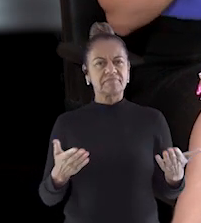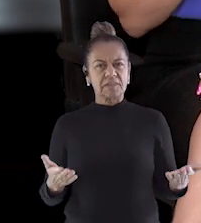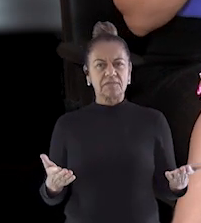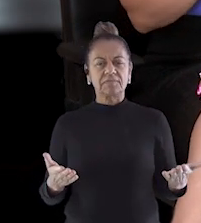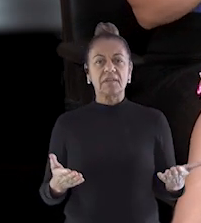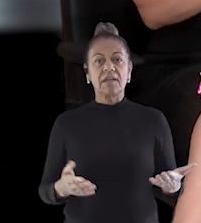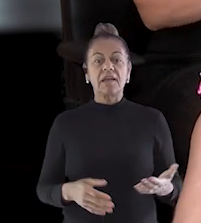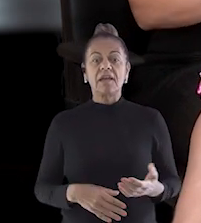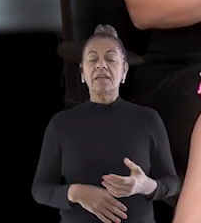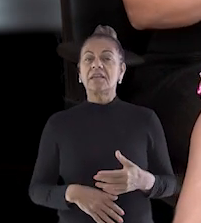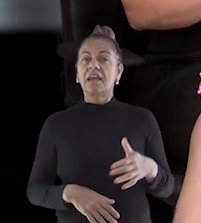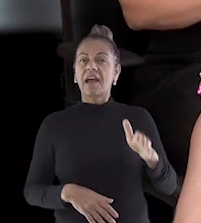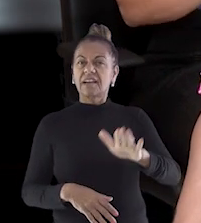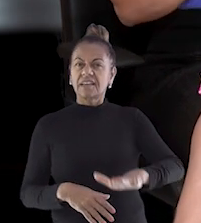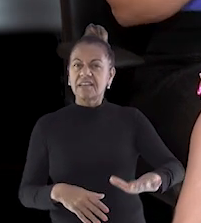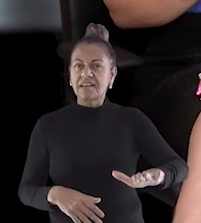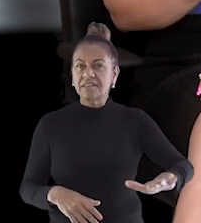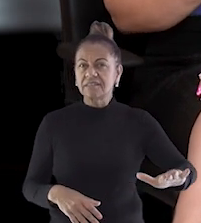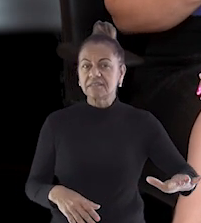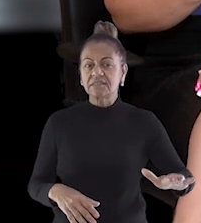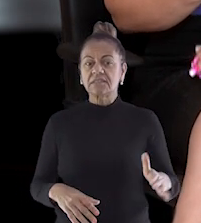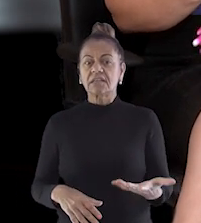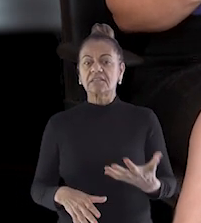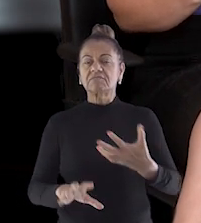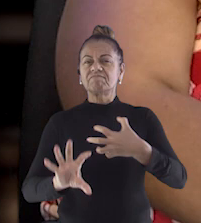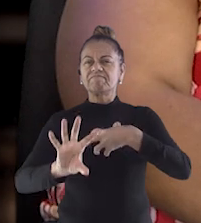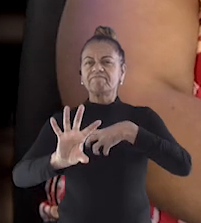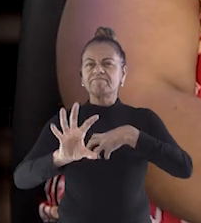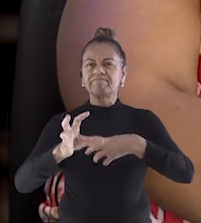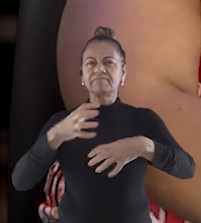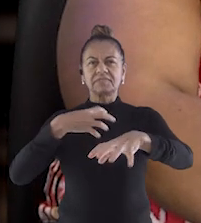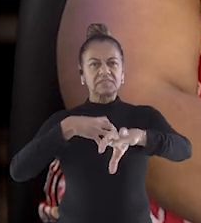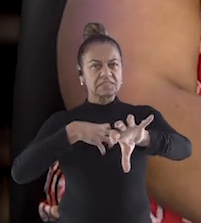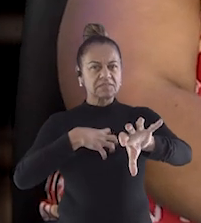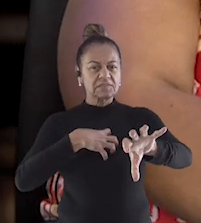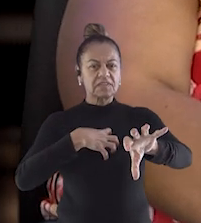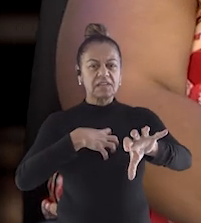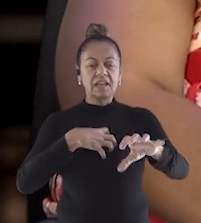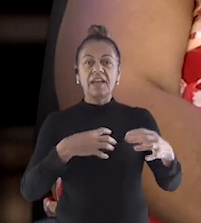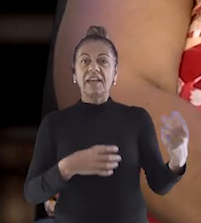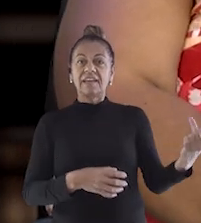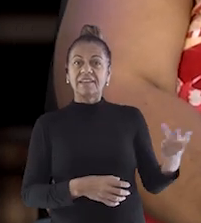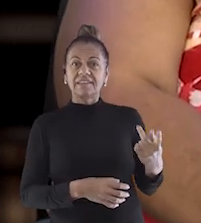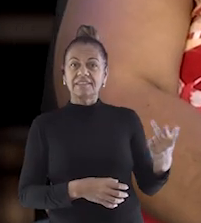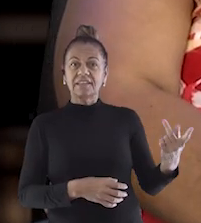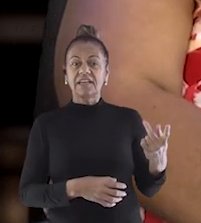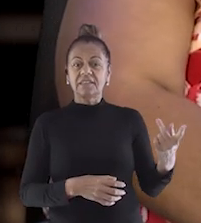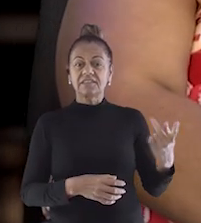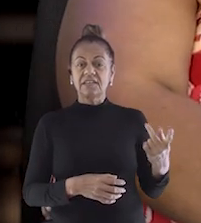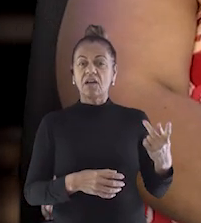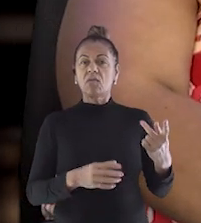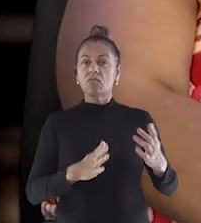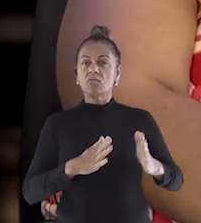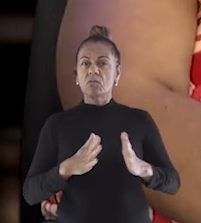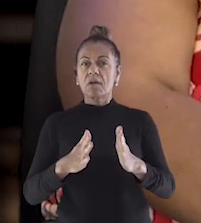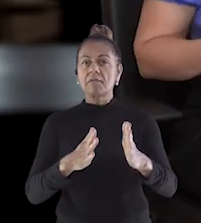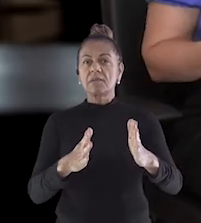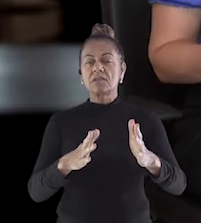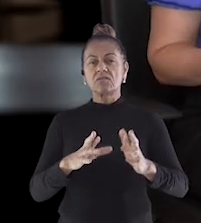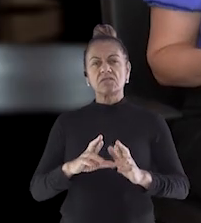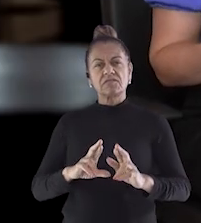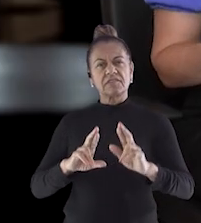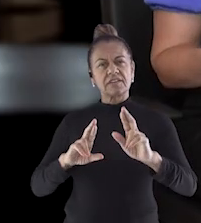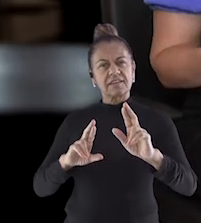pratica a empatia. Este casal, que por um período viveram caminhos diferentes, hoje estão